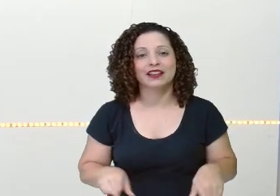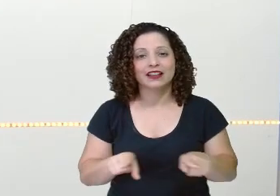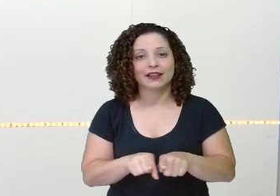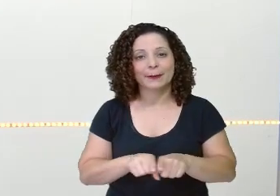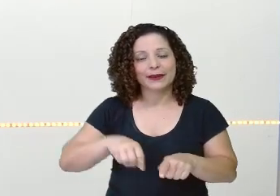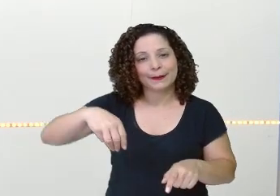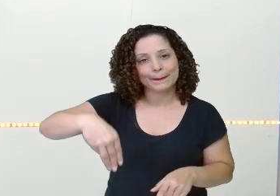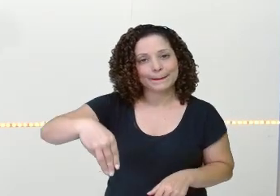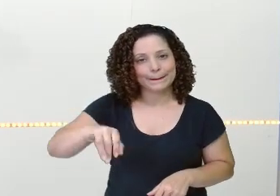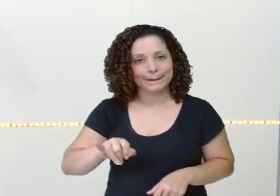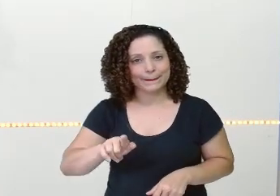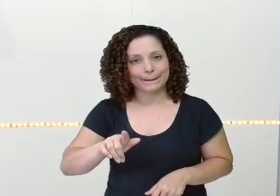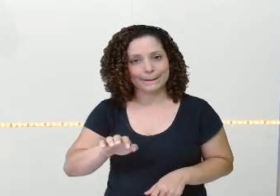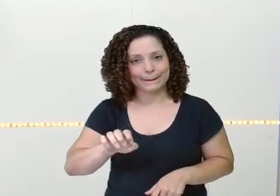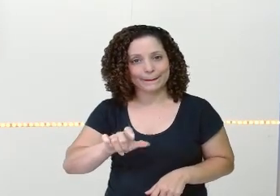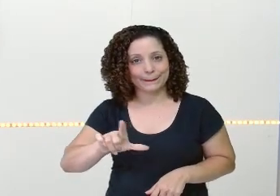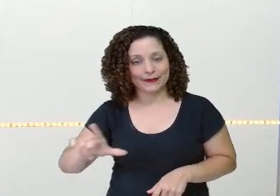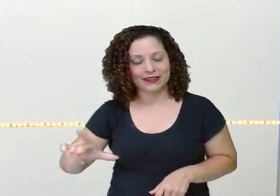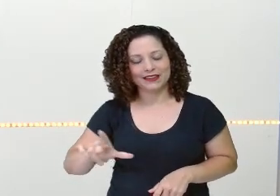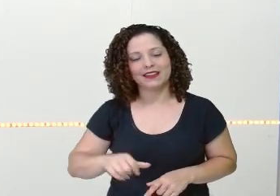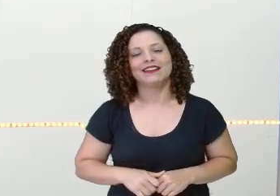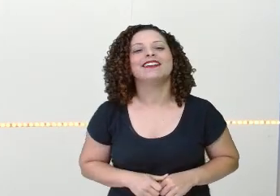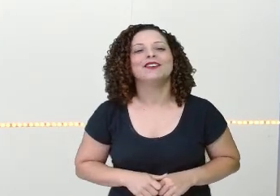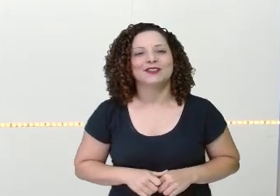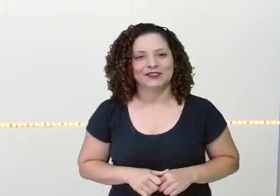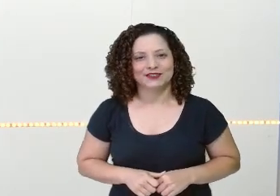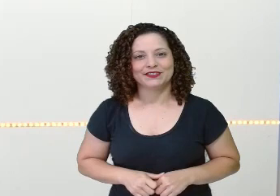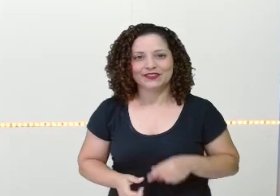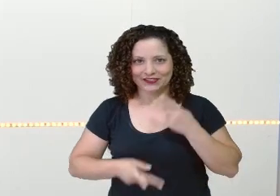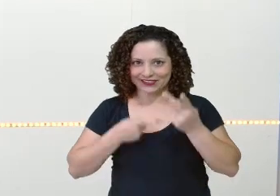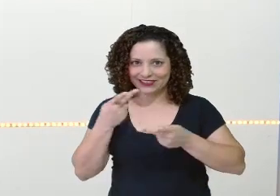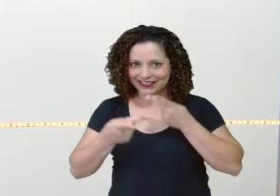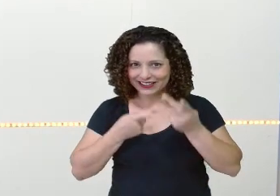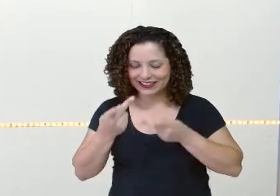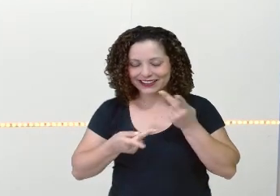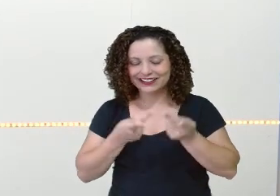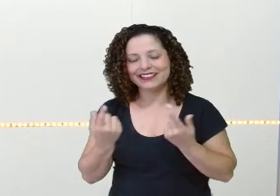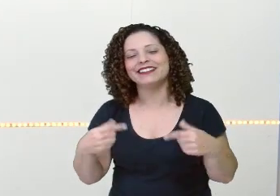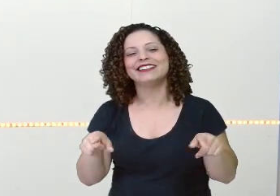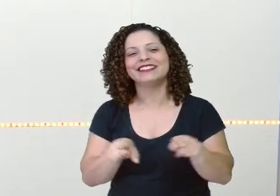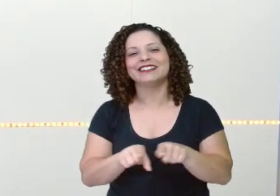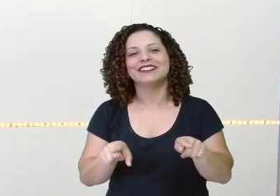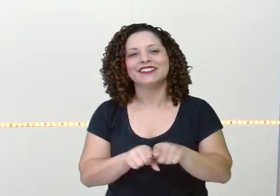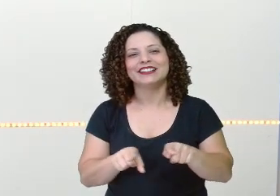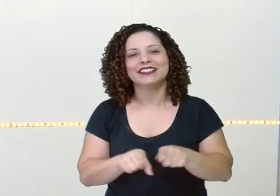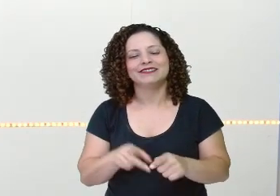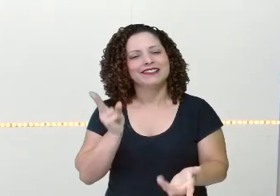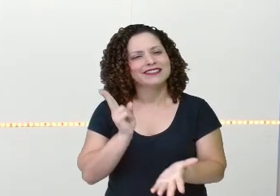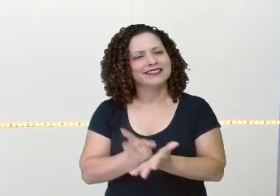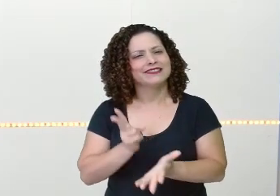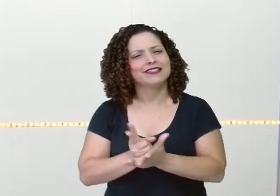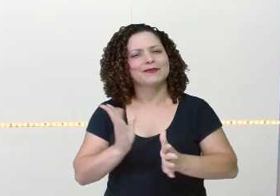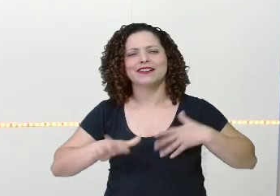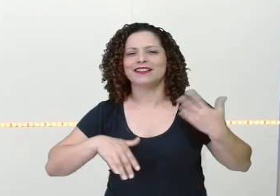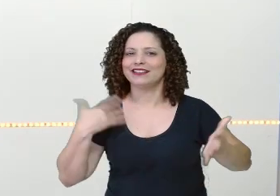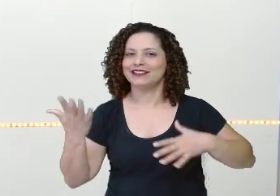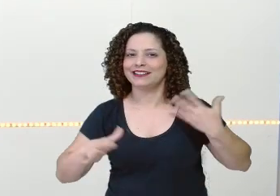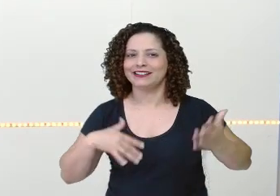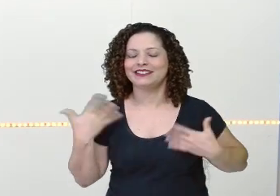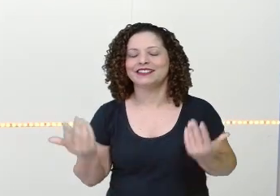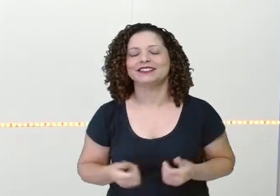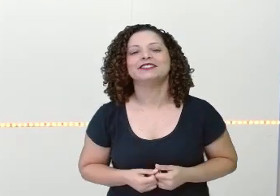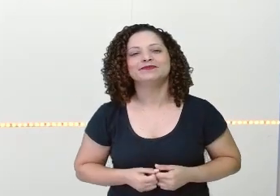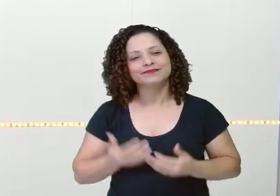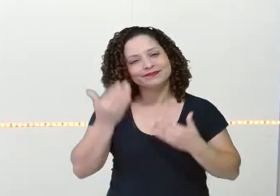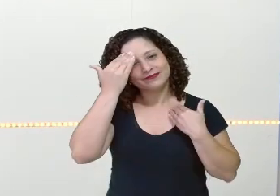viu? Ele falou bastante festivo assim quando foi a sua vez, viu? A aula de matemática. Sempre essa alegria, isso é tão legal a gente receber, gente. Muito